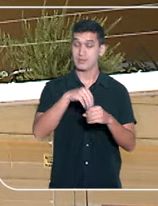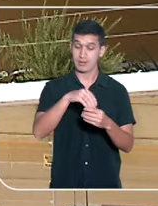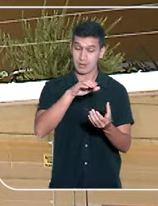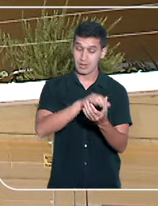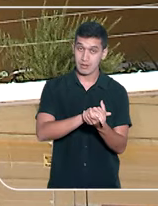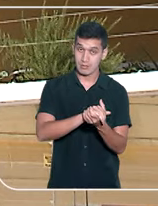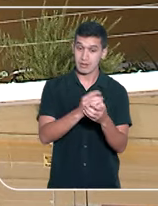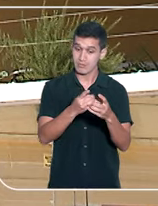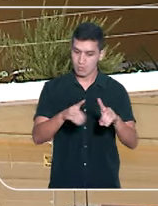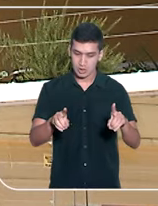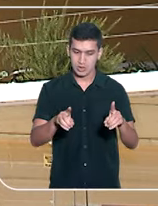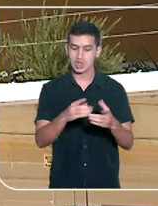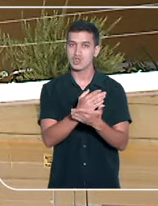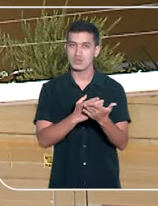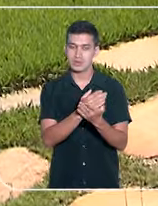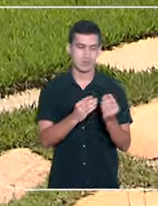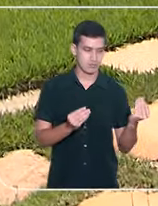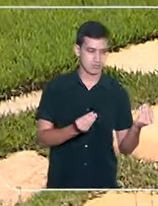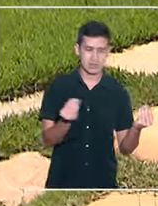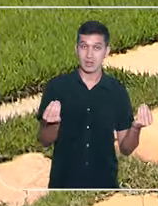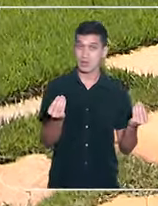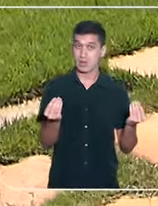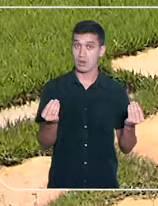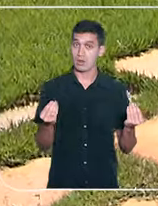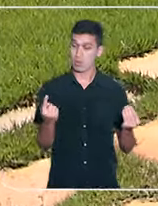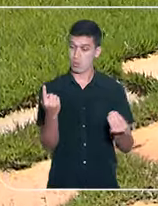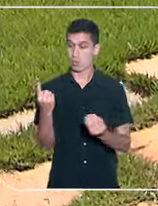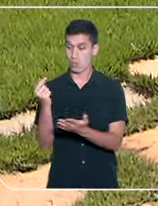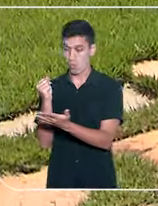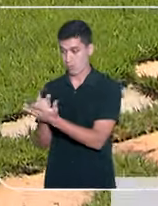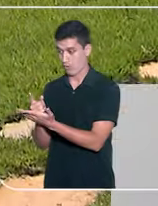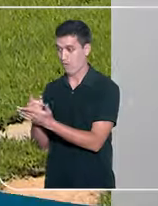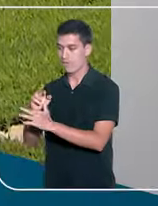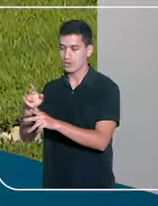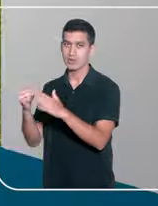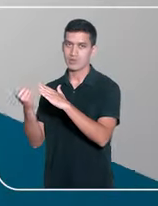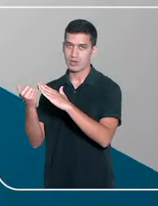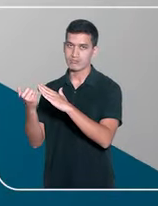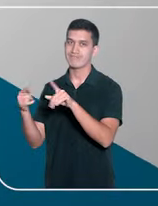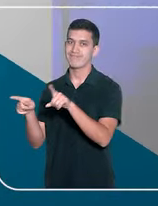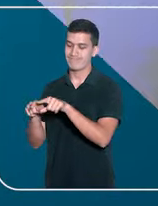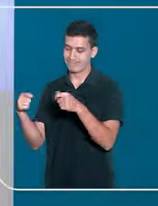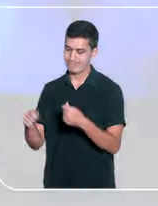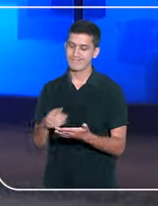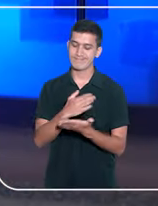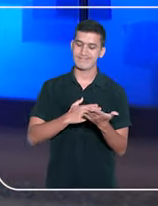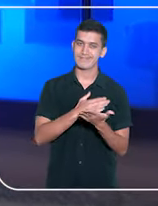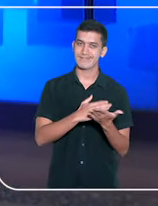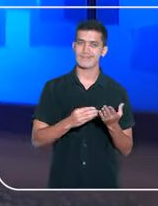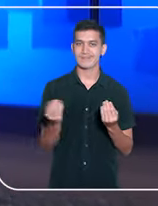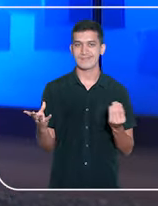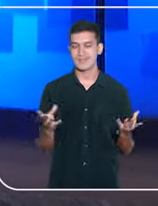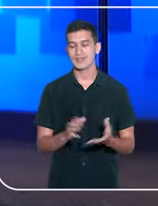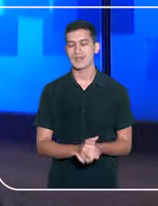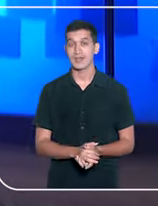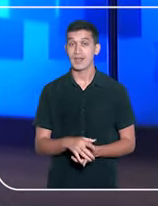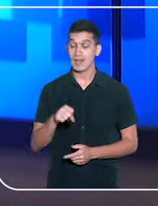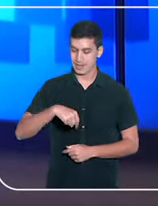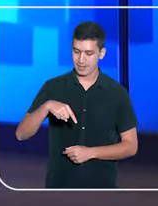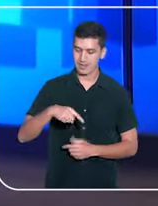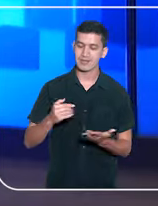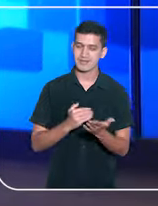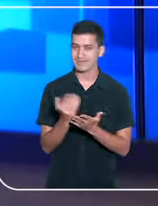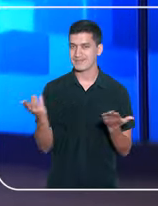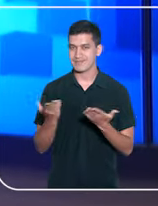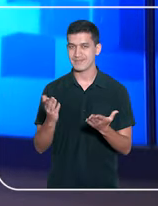parcial imóvel comprado com recursos de Apenas Um dos cônjuges também entra na partilha o STJ